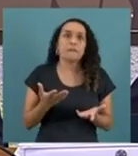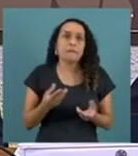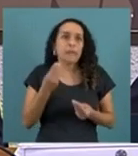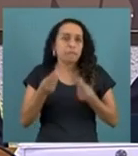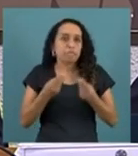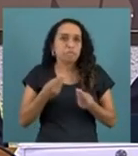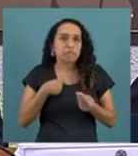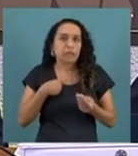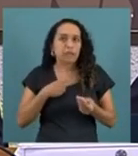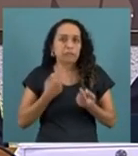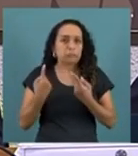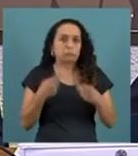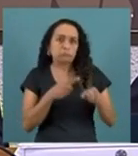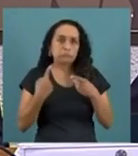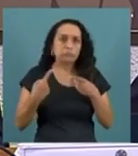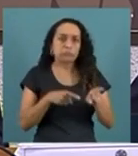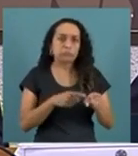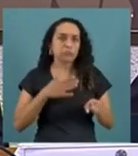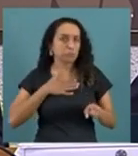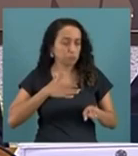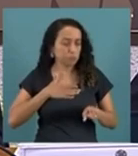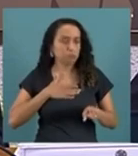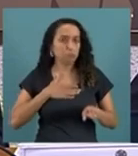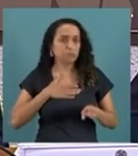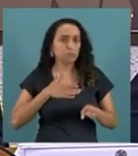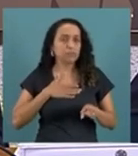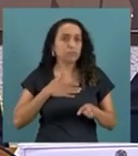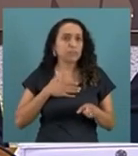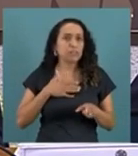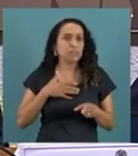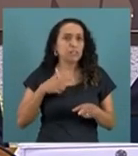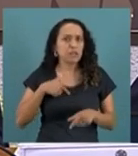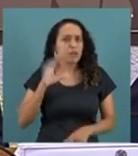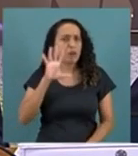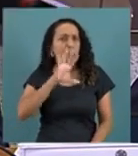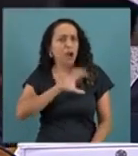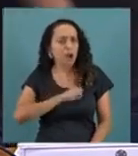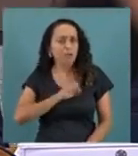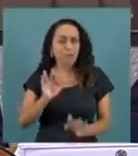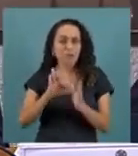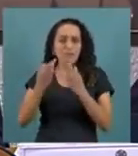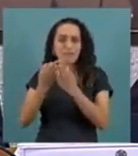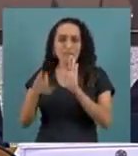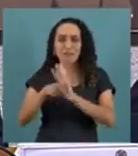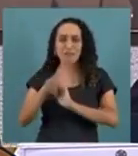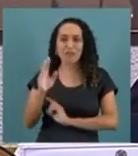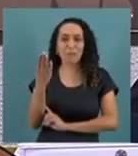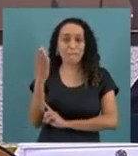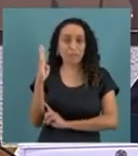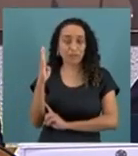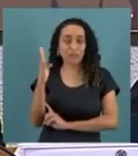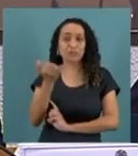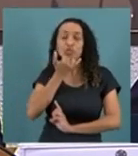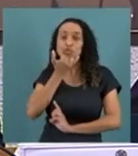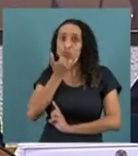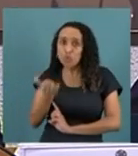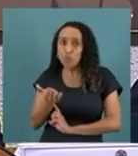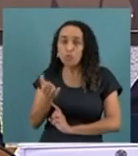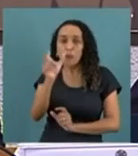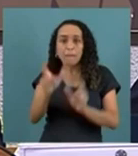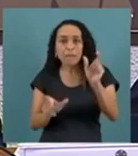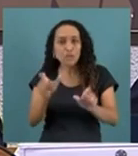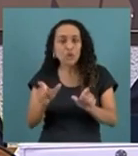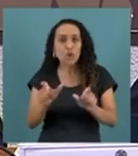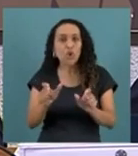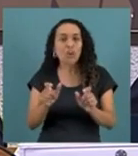me atacando. Eu amo a família do Botafogo. Eu peço desculpas aqui pelas pessoas que torcem por